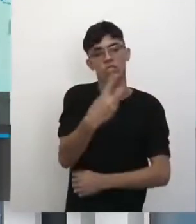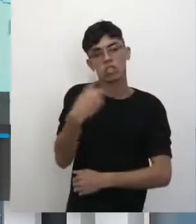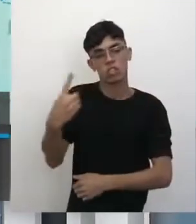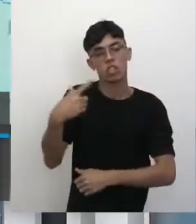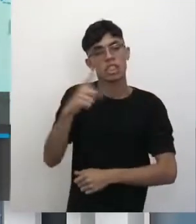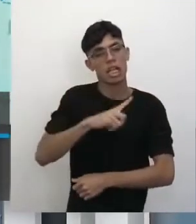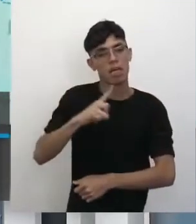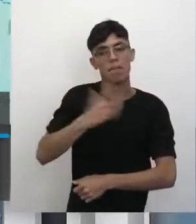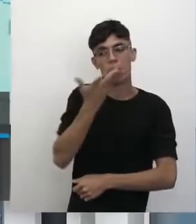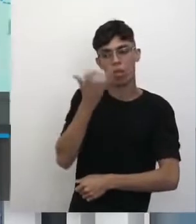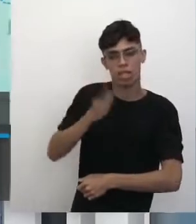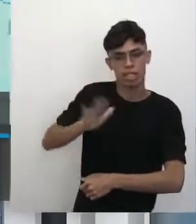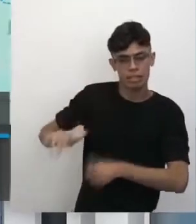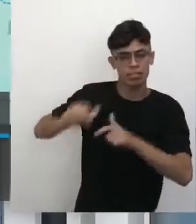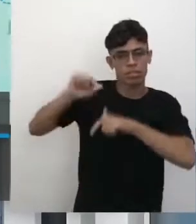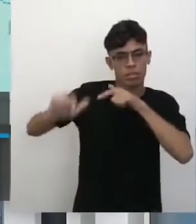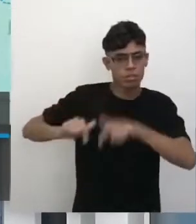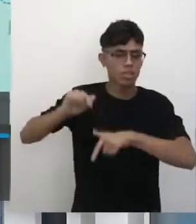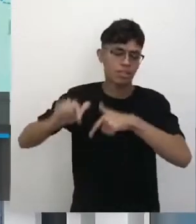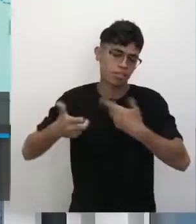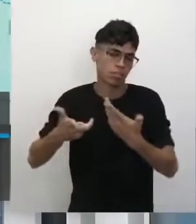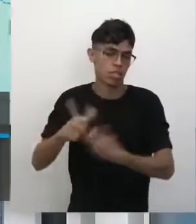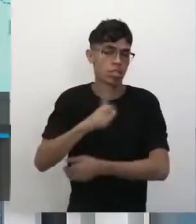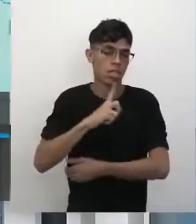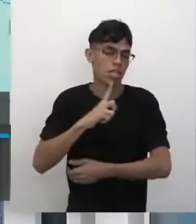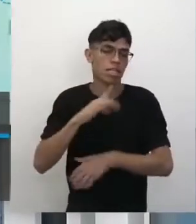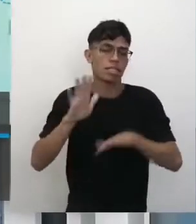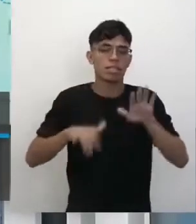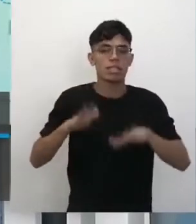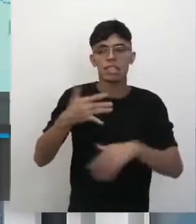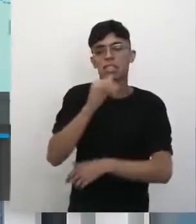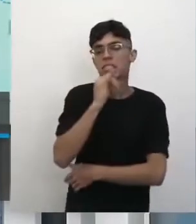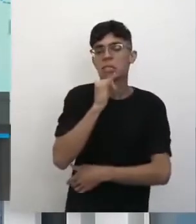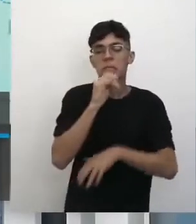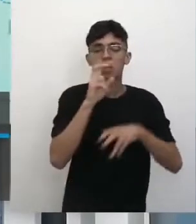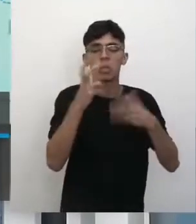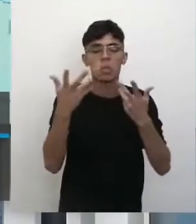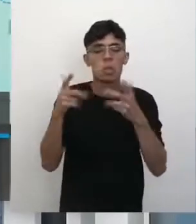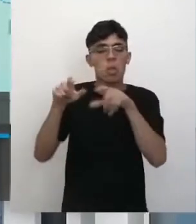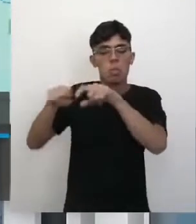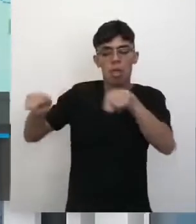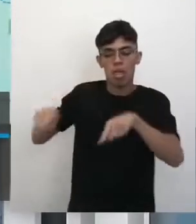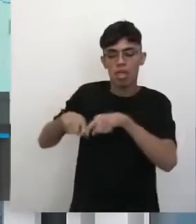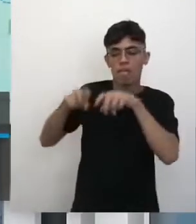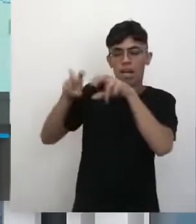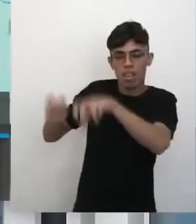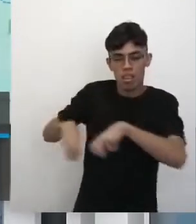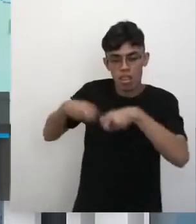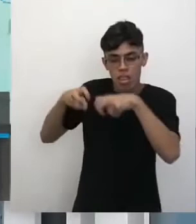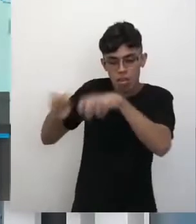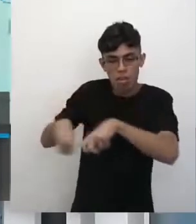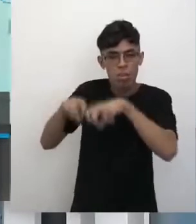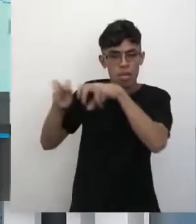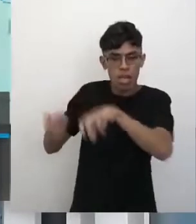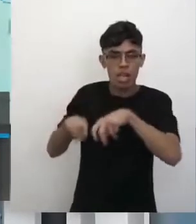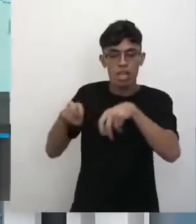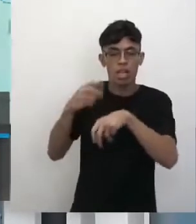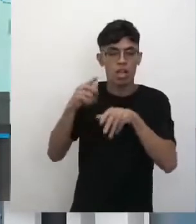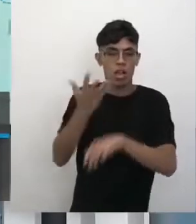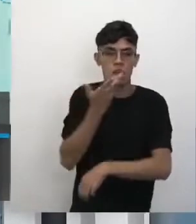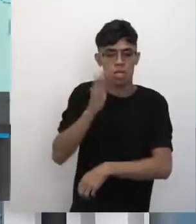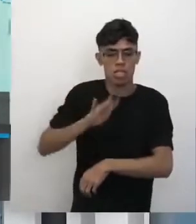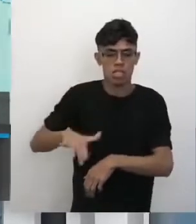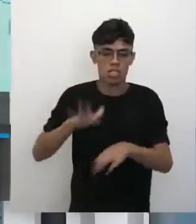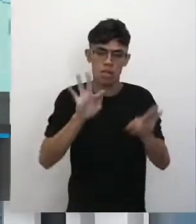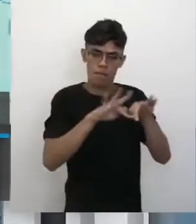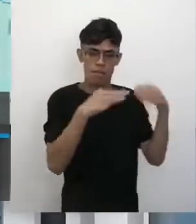ter crianças trabalhando, lógico, tem exceções, Por exemplo, numa área rural, a criança ajudar a família, de uma